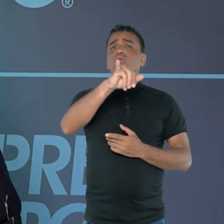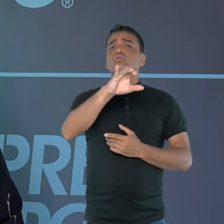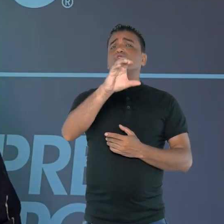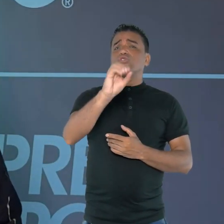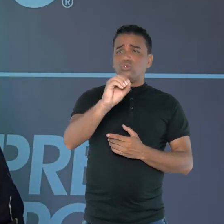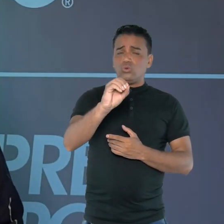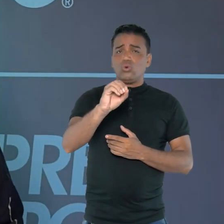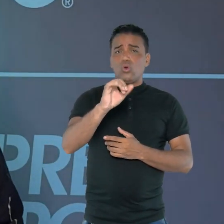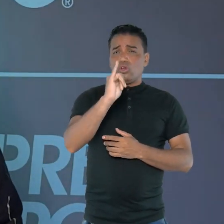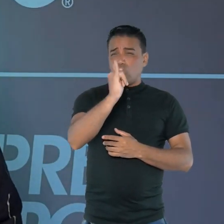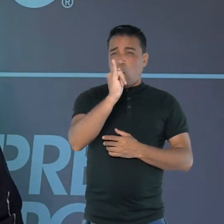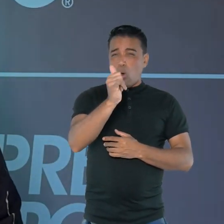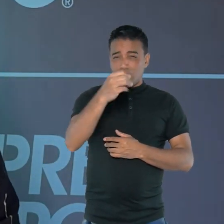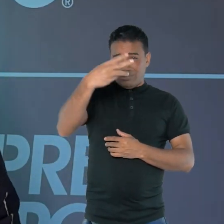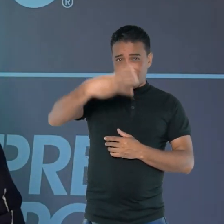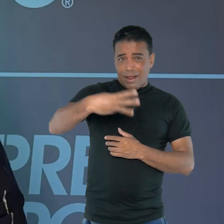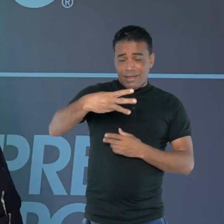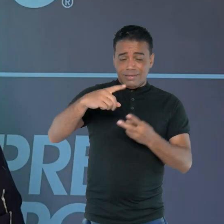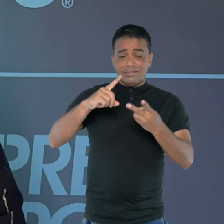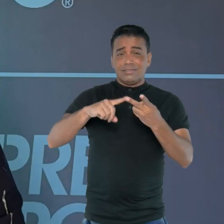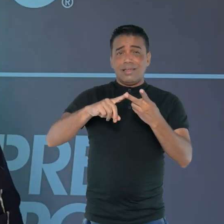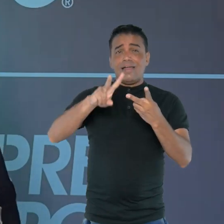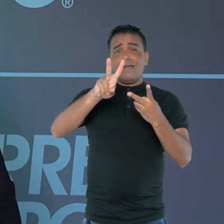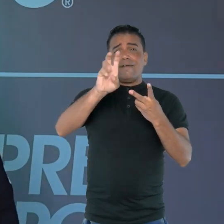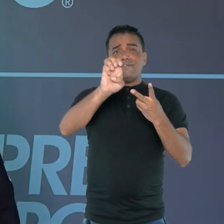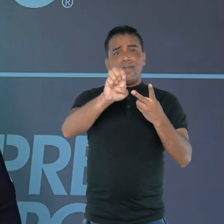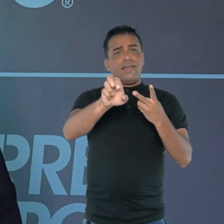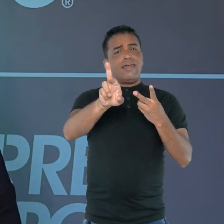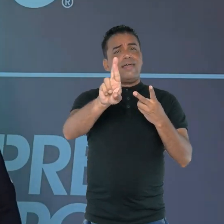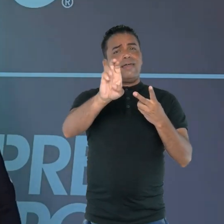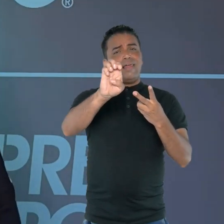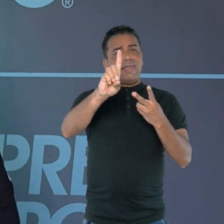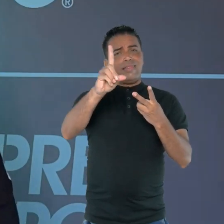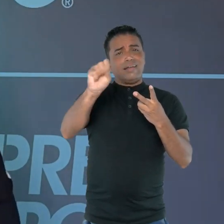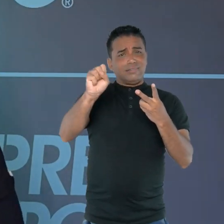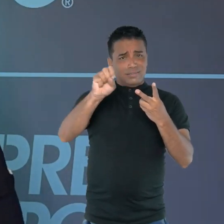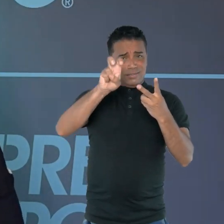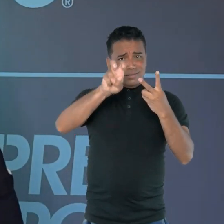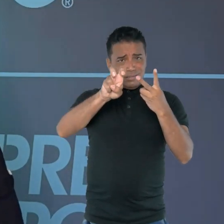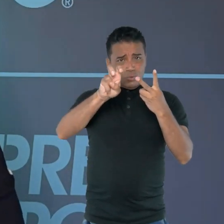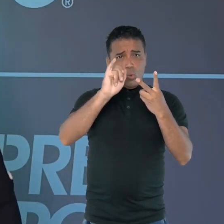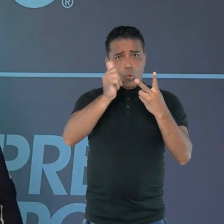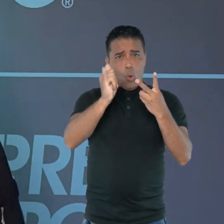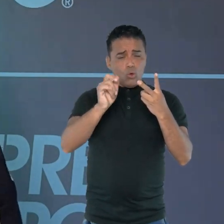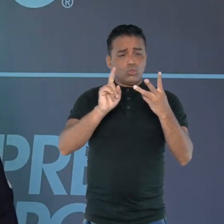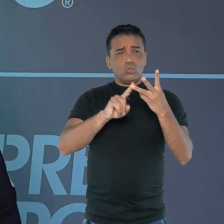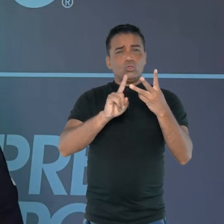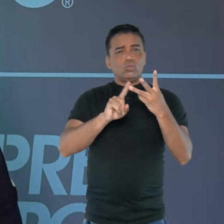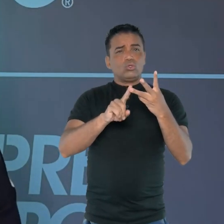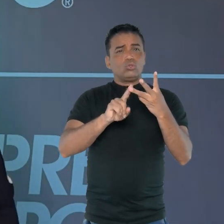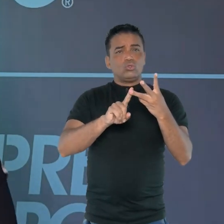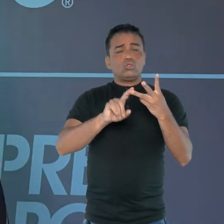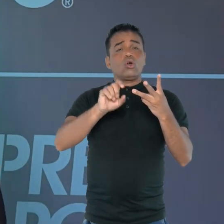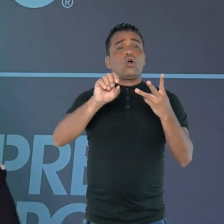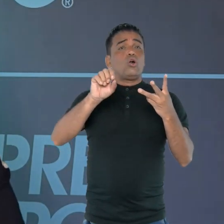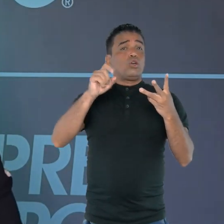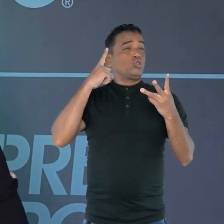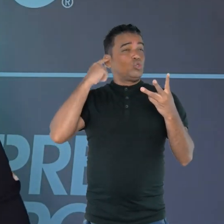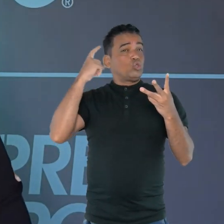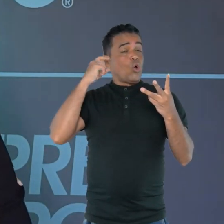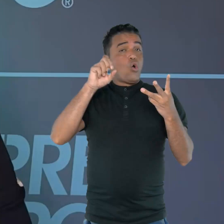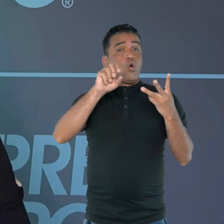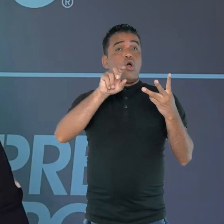livro, né, com 3 contos, o Veredas, que traz 5 contos, e ao final Som e Fúria com mais